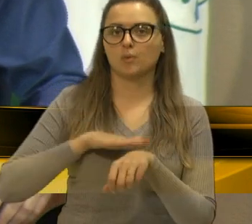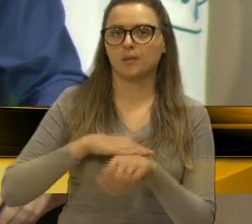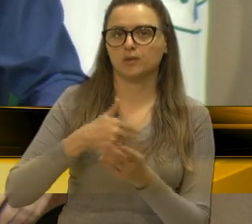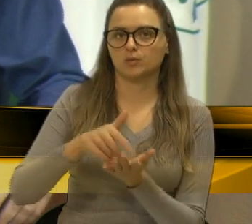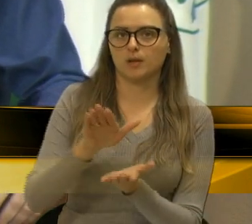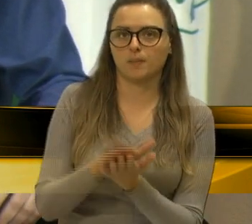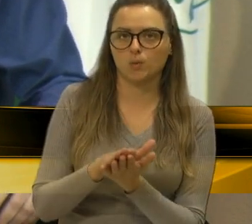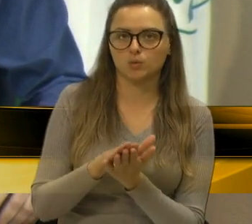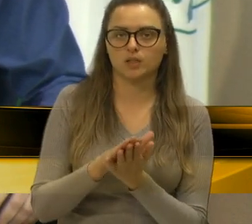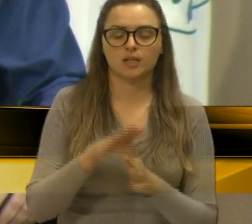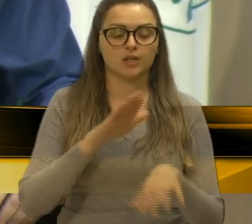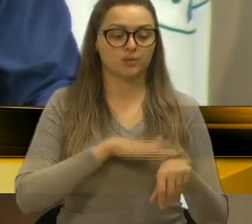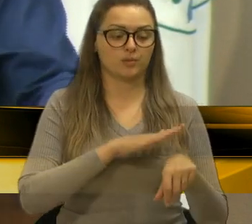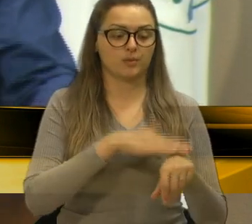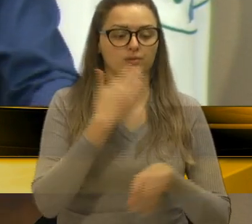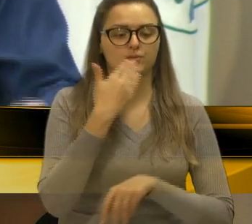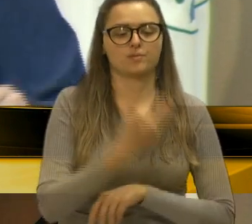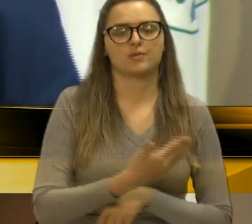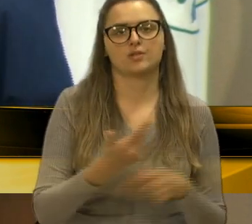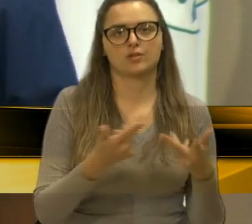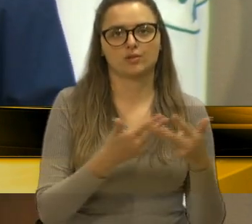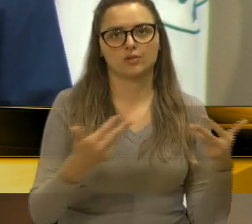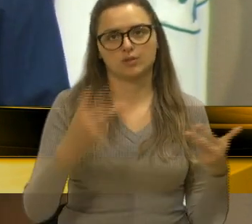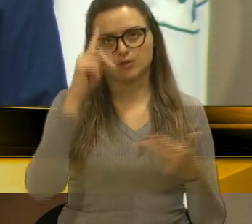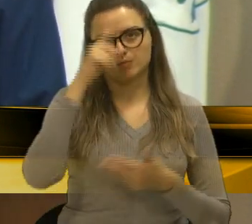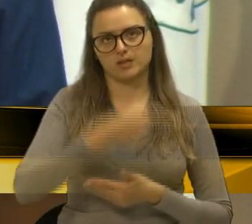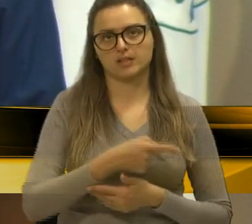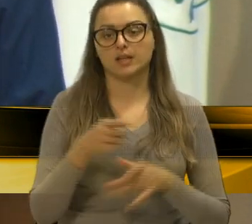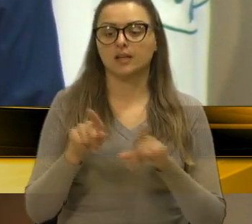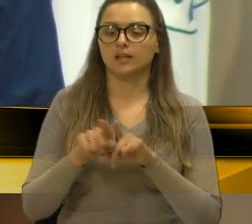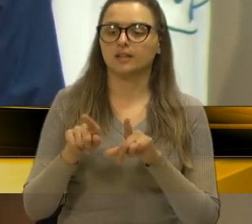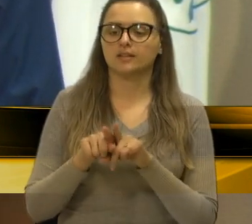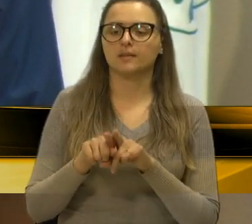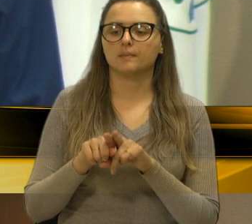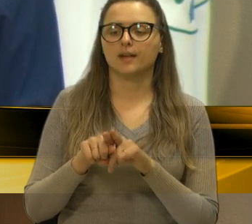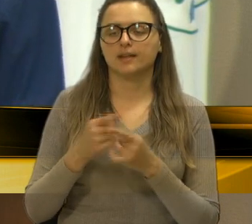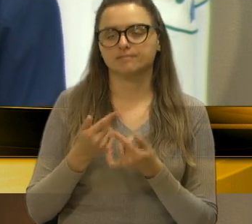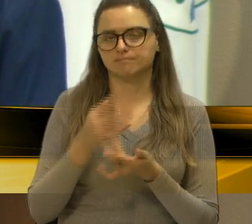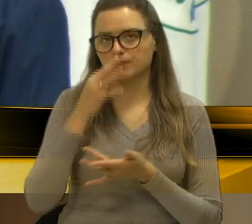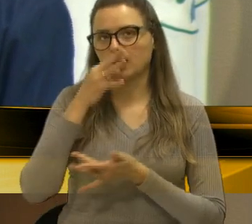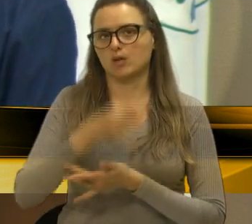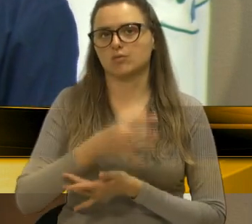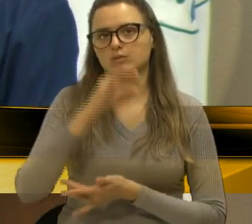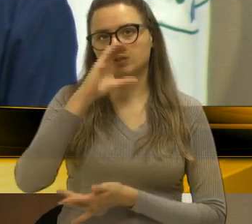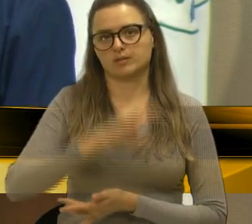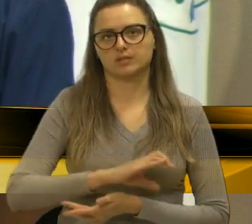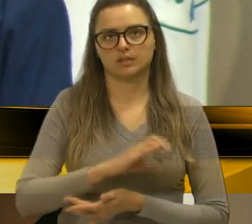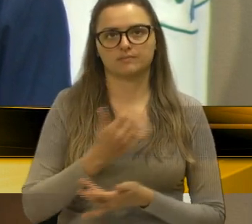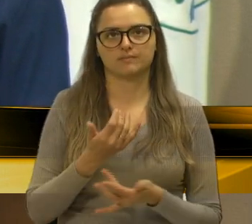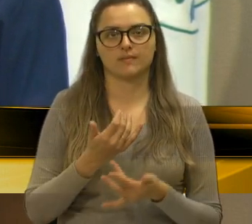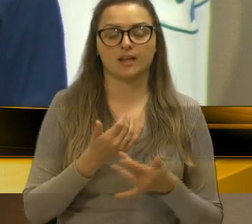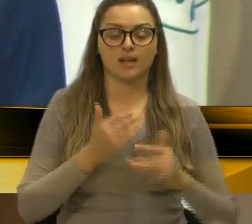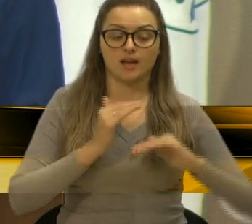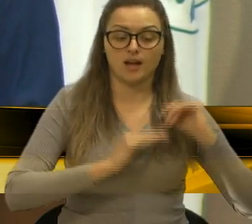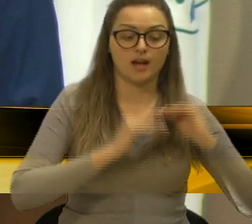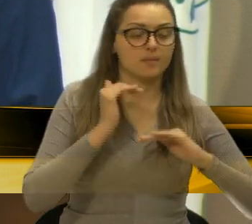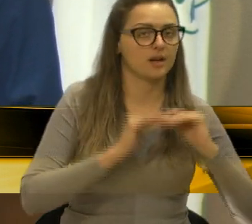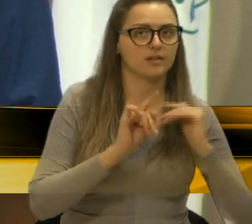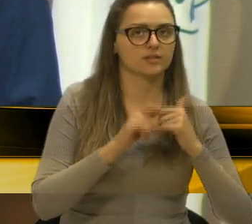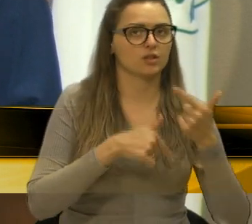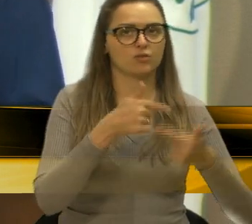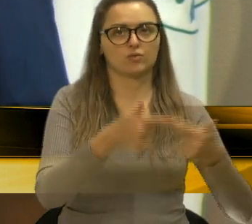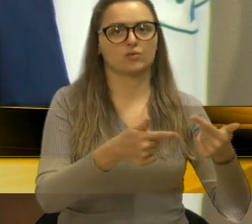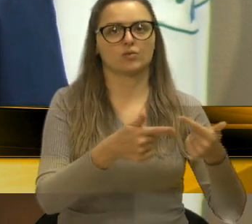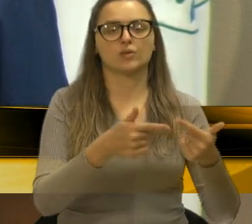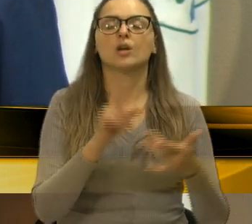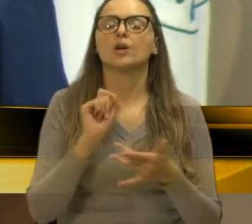das cobranças e na hora de penalizar o cidadão. Então funciona pouco na prestação de serviço e